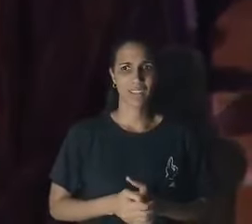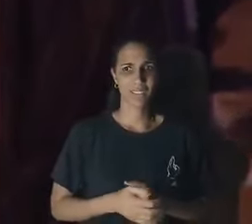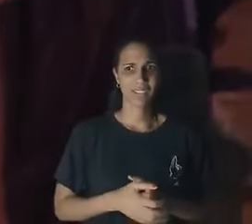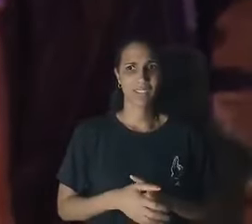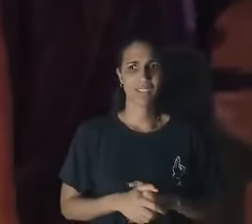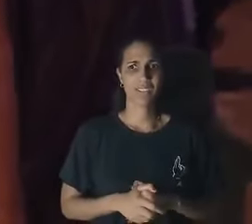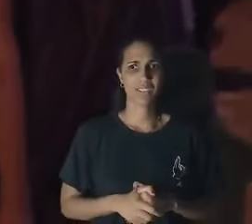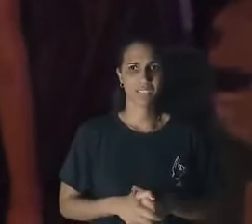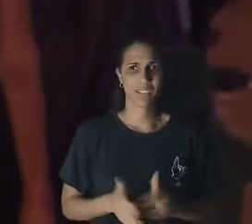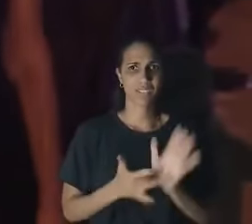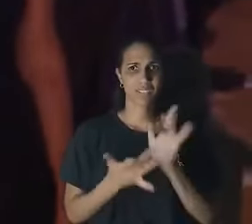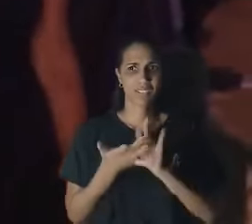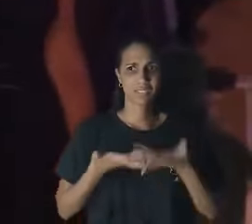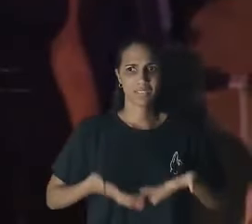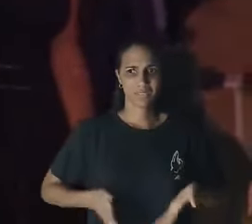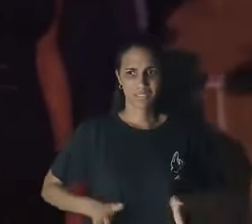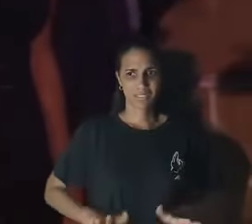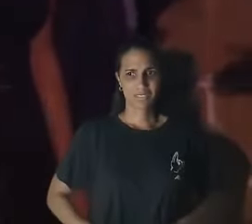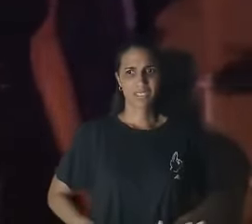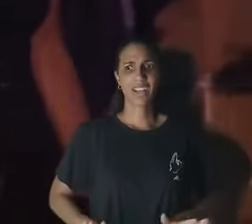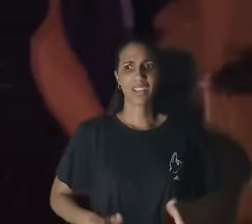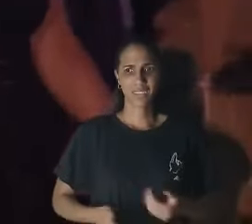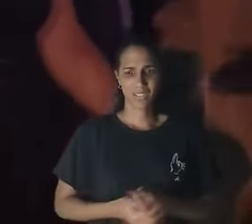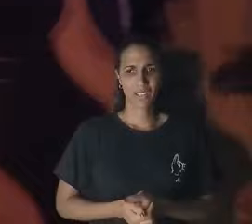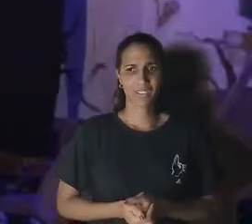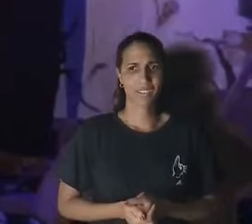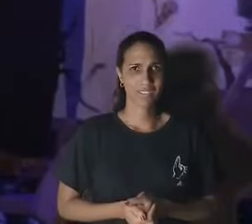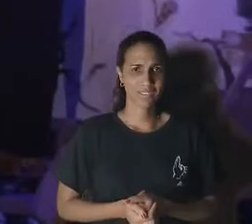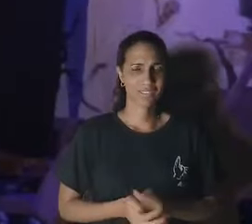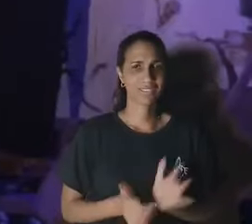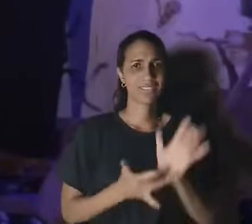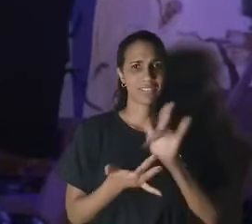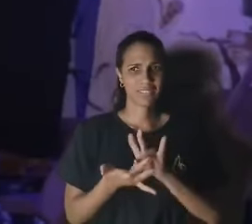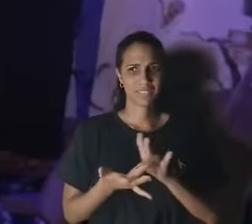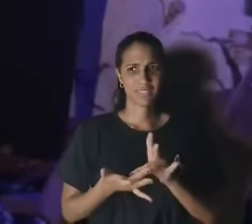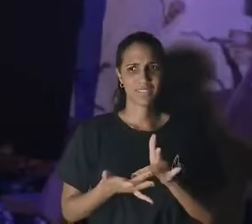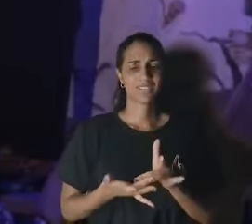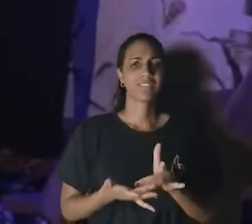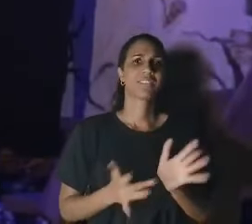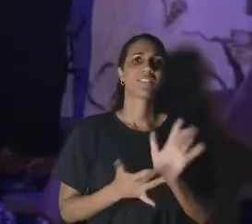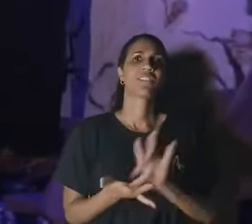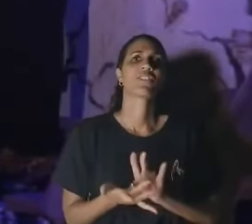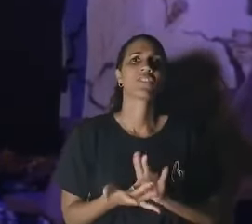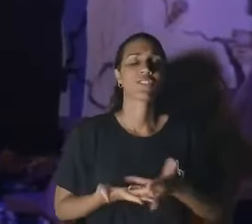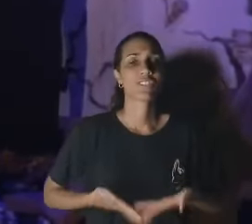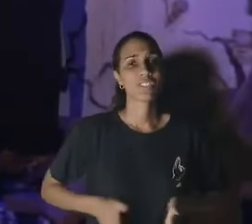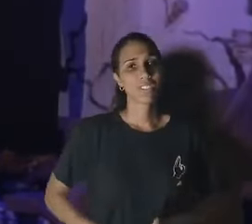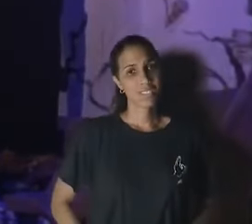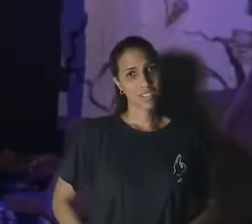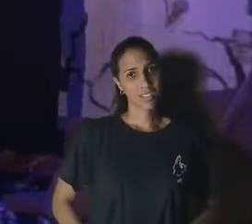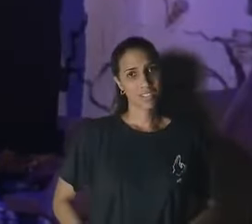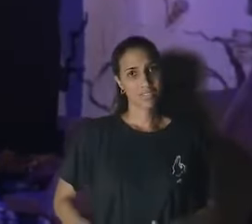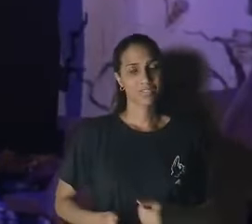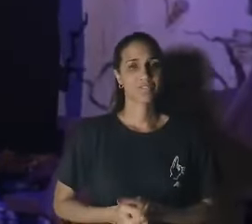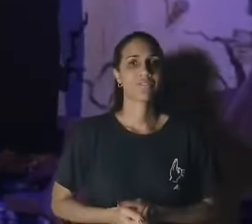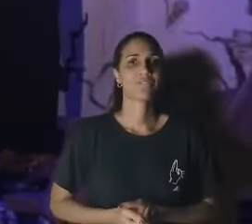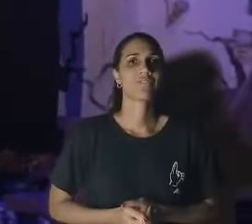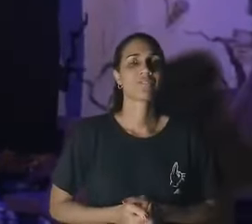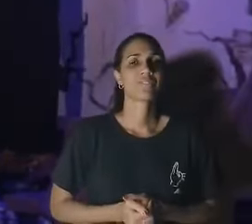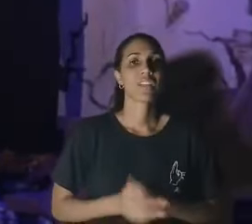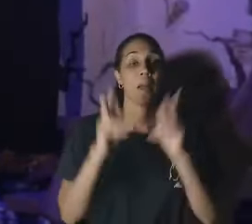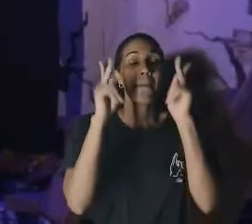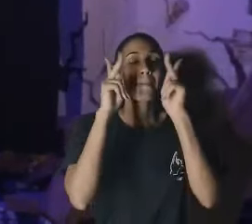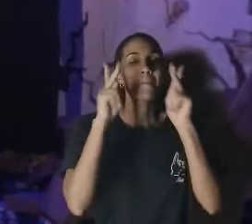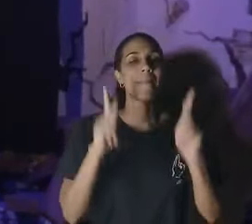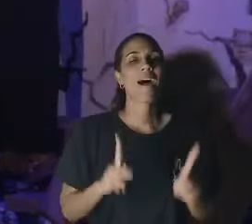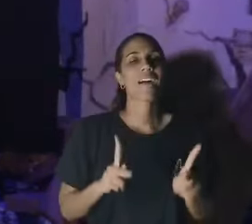nascido? Mas um dia em Belém, Cristo nasceu e trouxe consigo a paz,